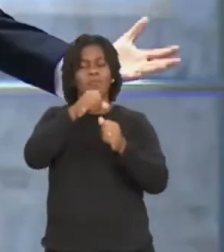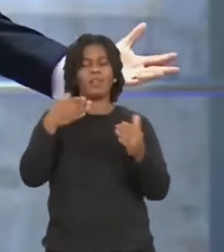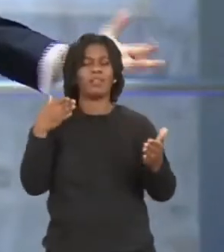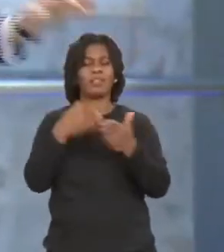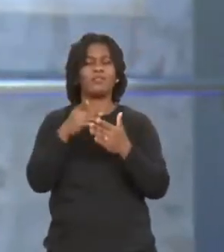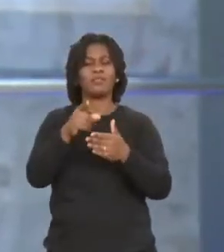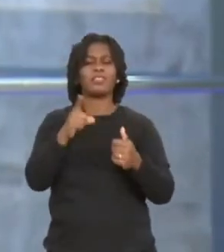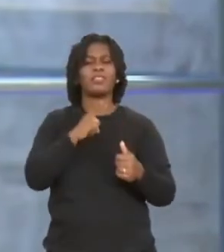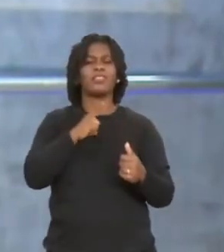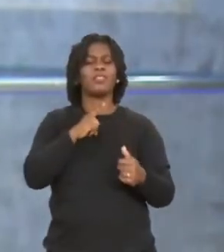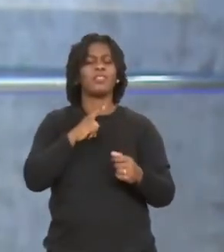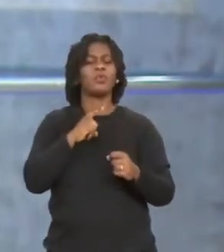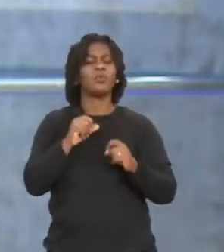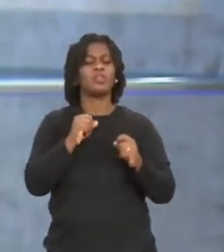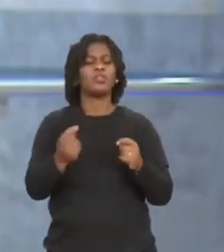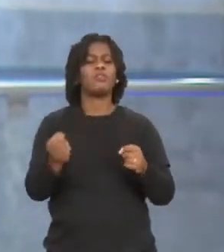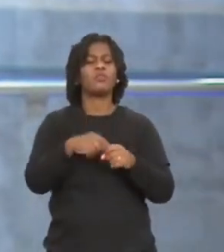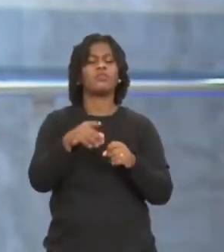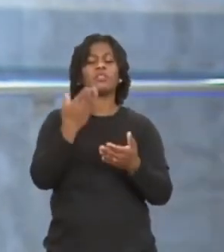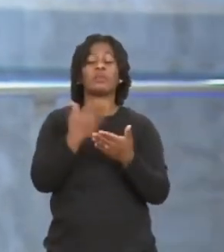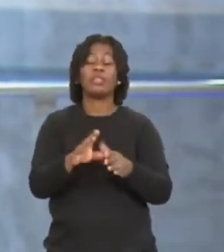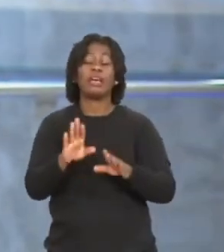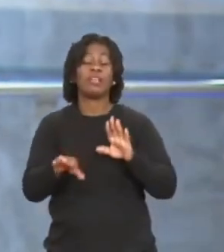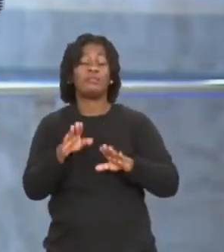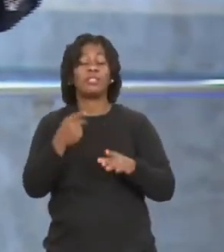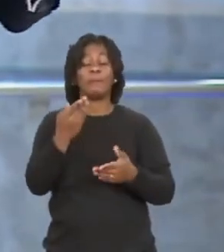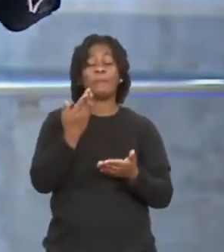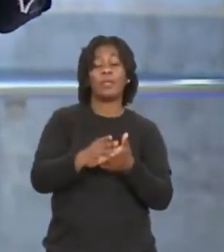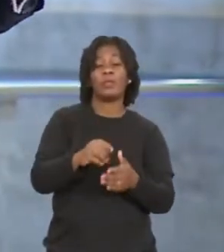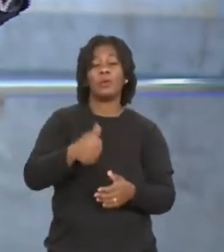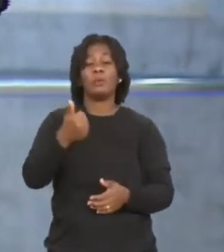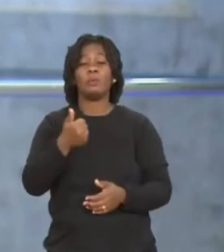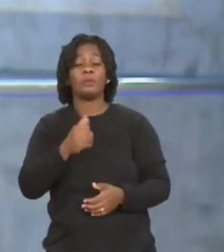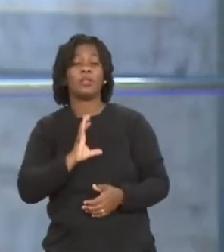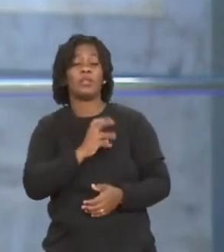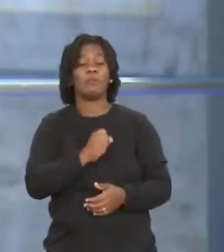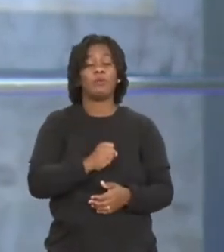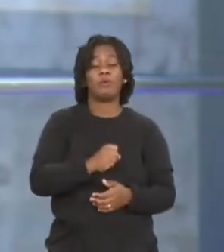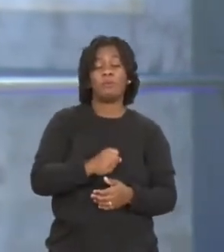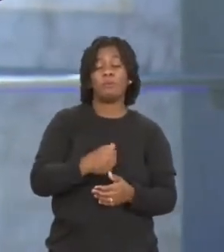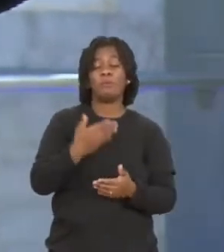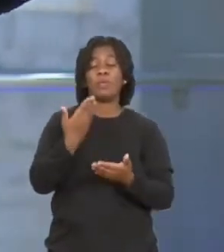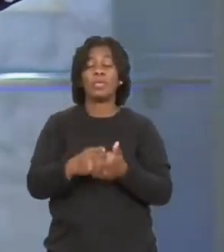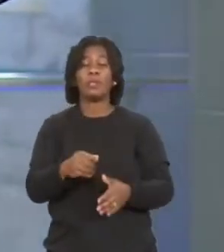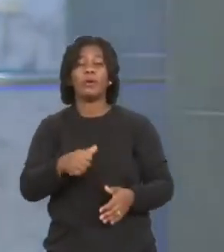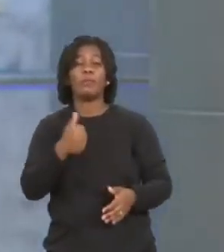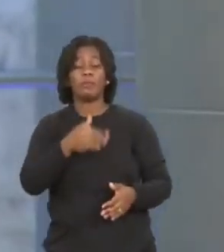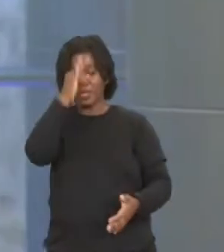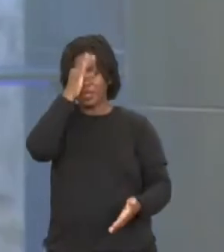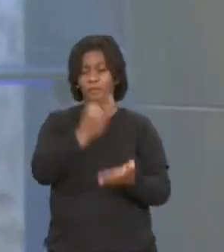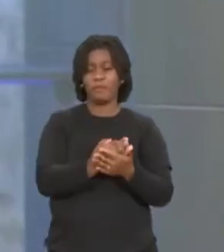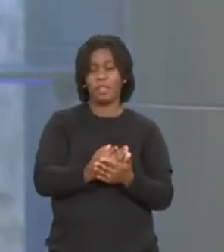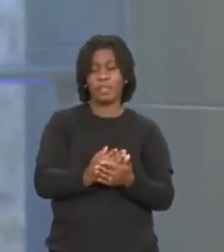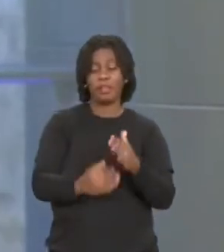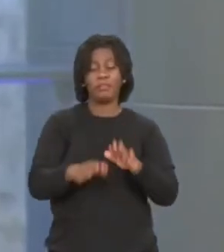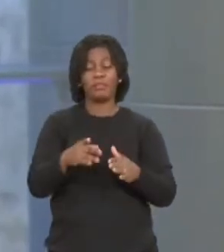ter de volta o que você perdeu. Talvez você perdeu o primeiro amor, talvez você perdeu a primeira fé, talvez você perdeu o